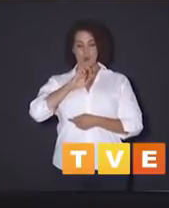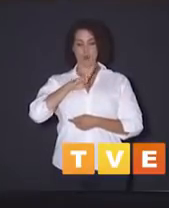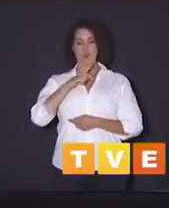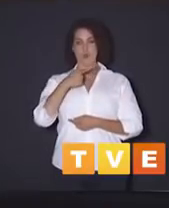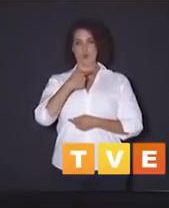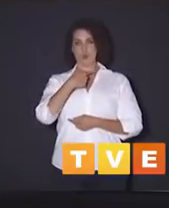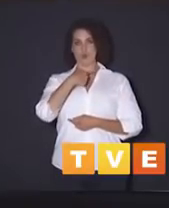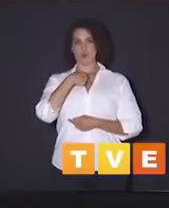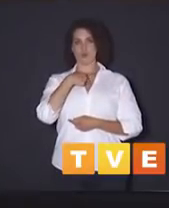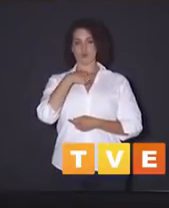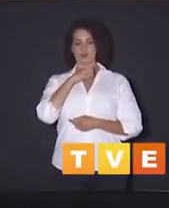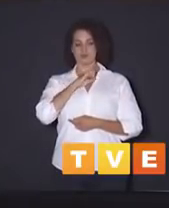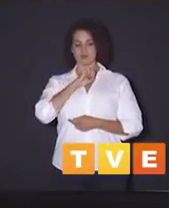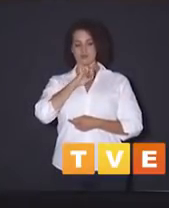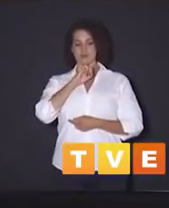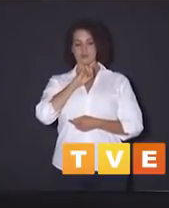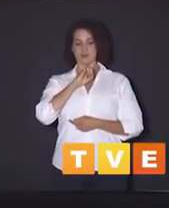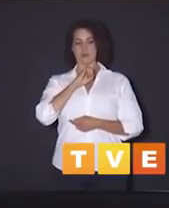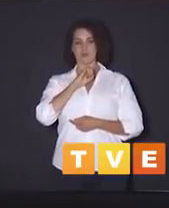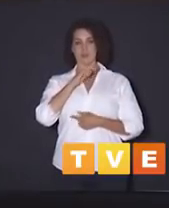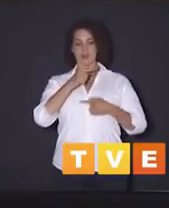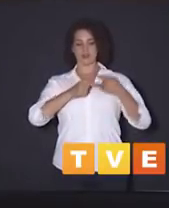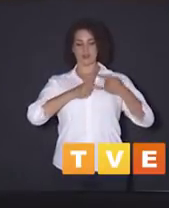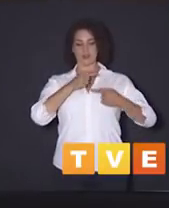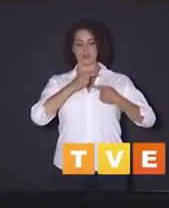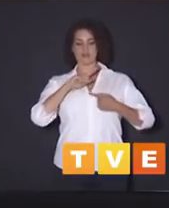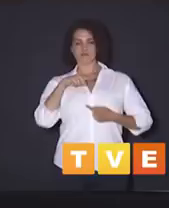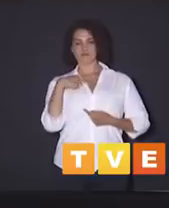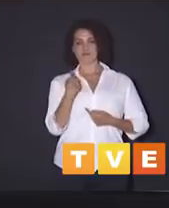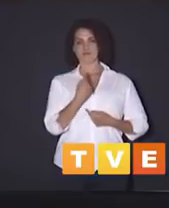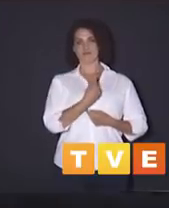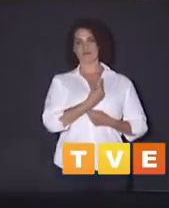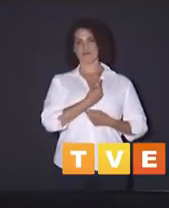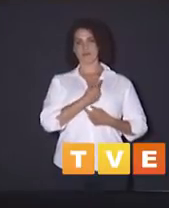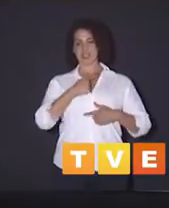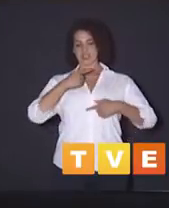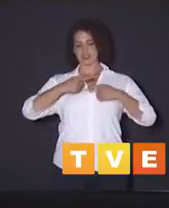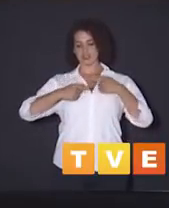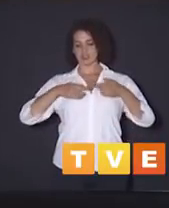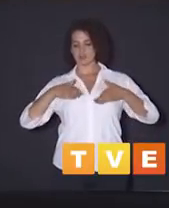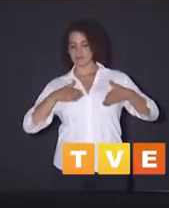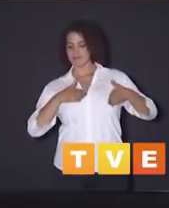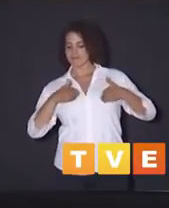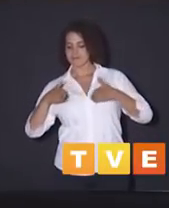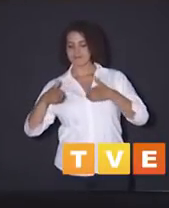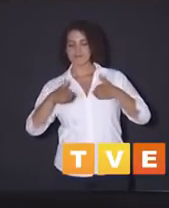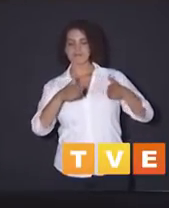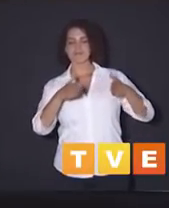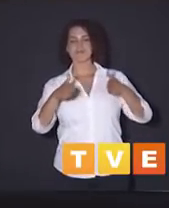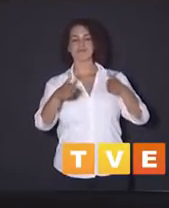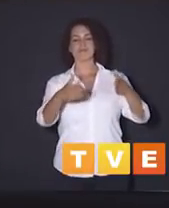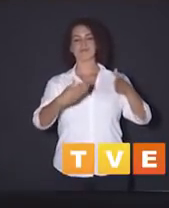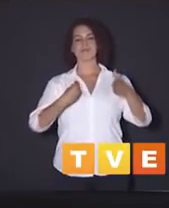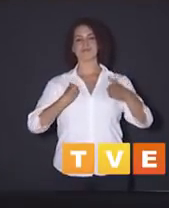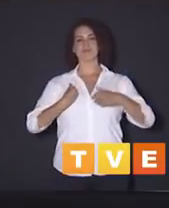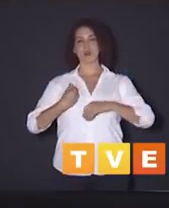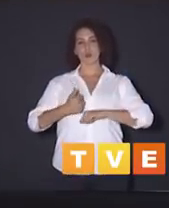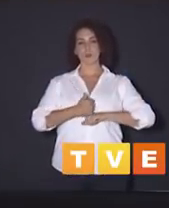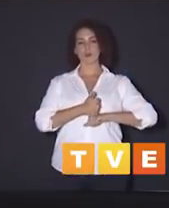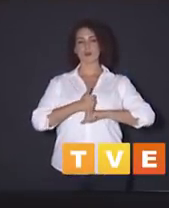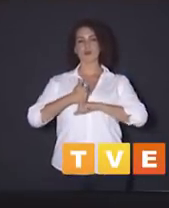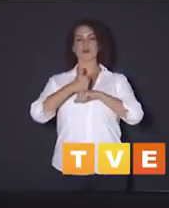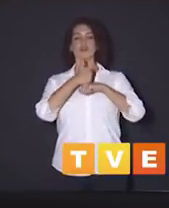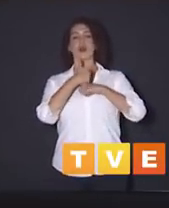desse a gestão de nós mesmos a gestão de trajetórias de carreira que vão se modificando